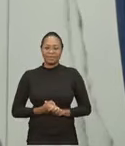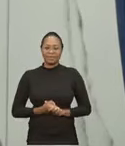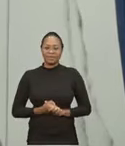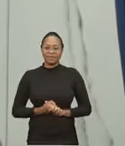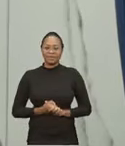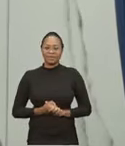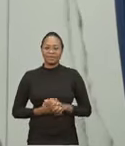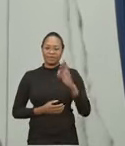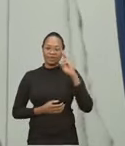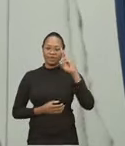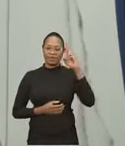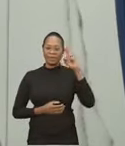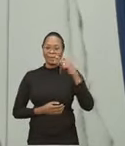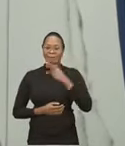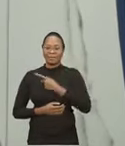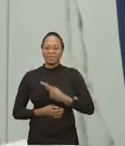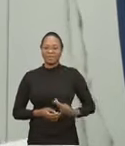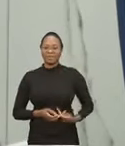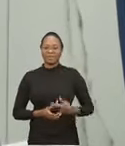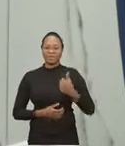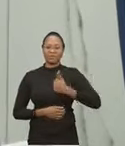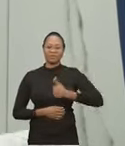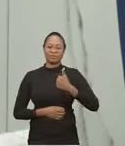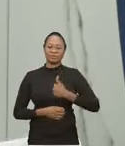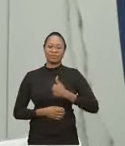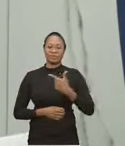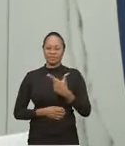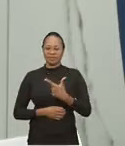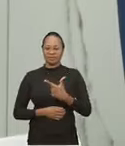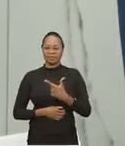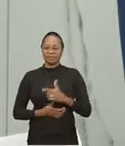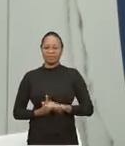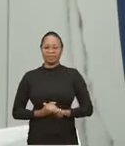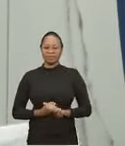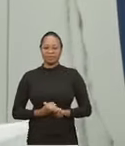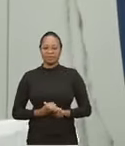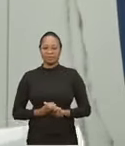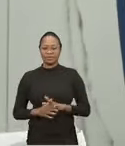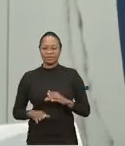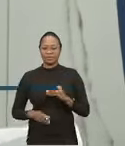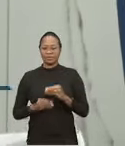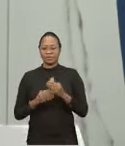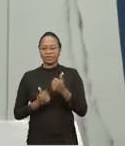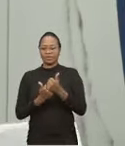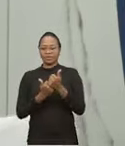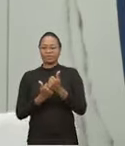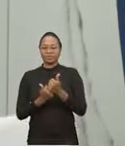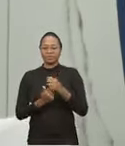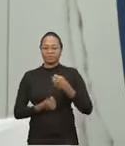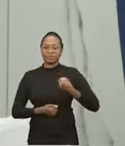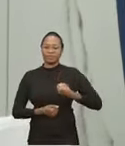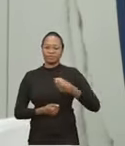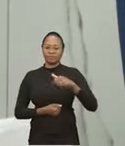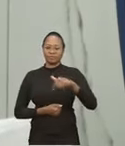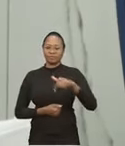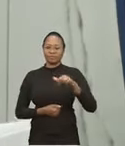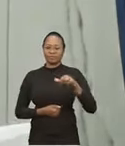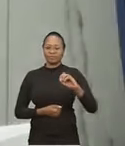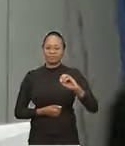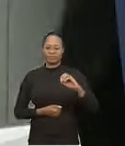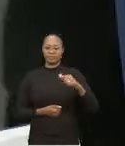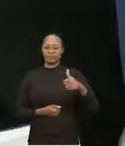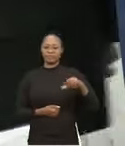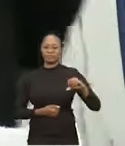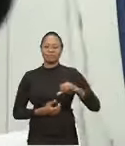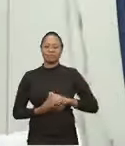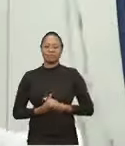Senhor presidente, ordem do dia, segunda votação, discussão, redação final, substitutivo de número 019/2023 ao projeto de